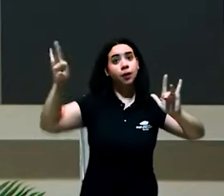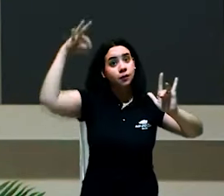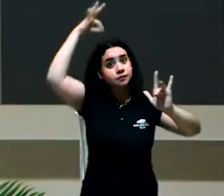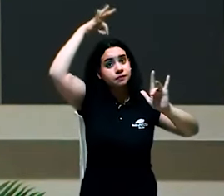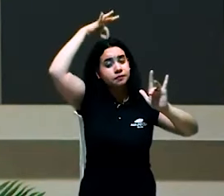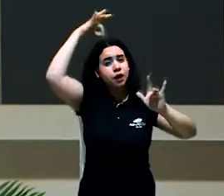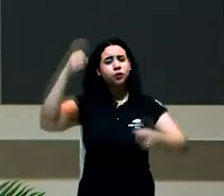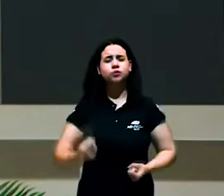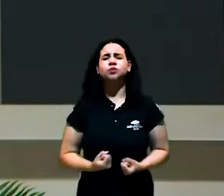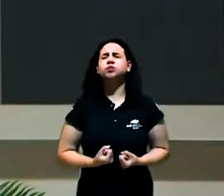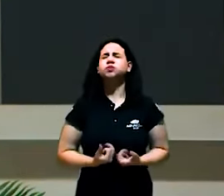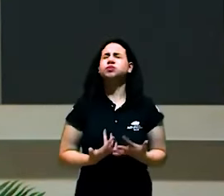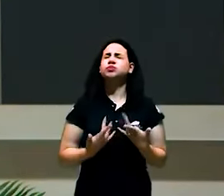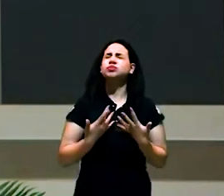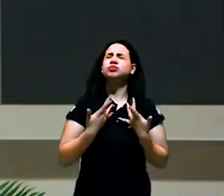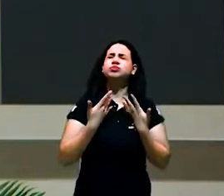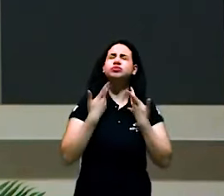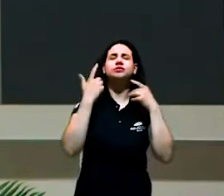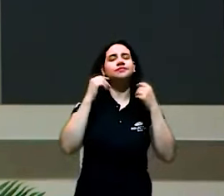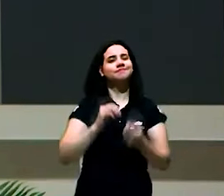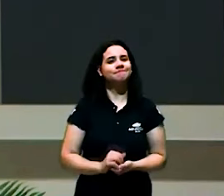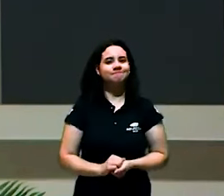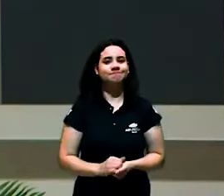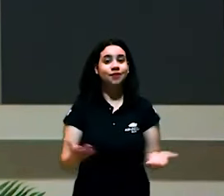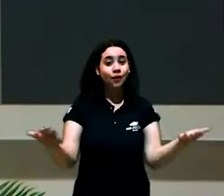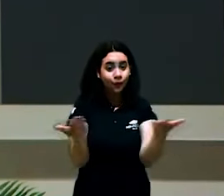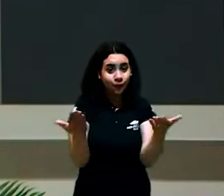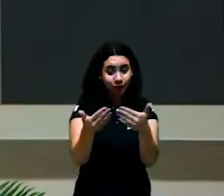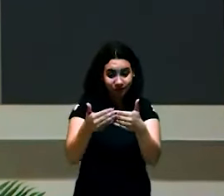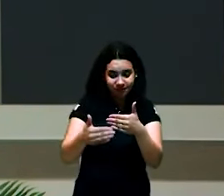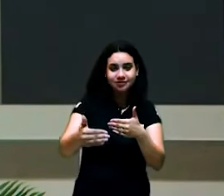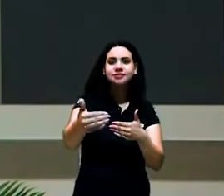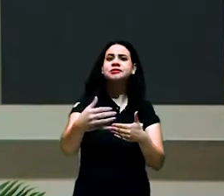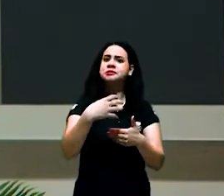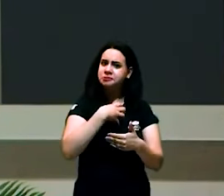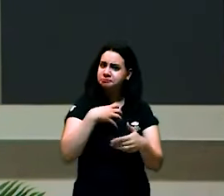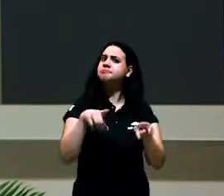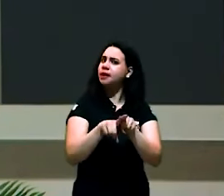sigo crendo que essa mesma pessoa segue agindo neste tempo, amados irmãos. Neste ano